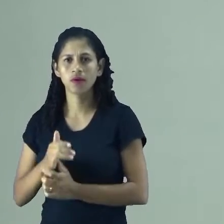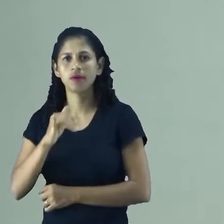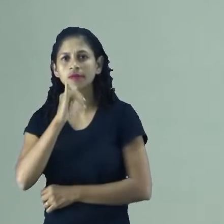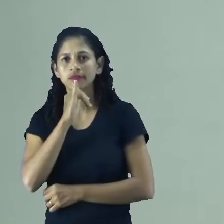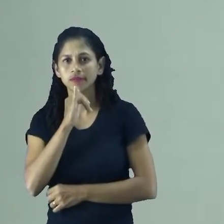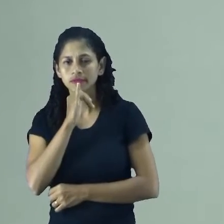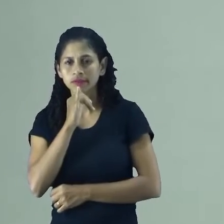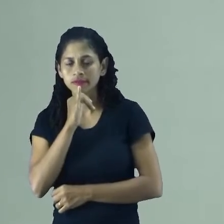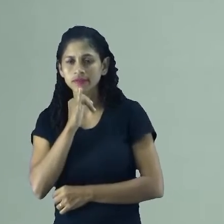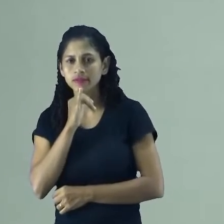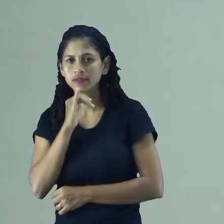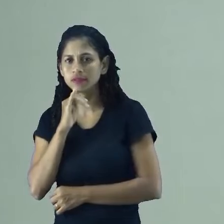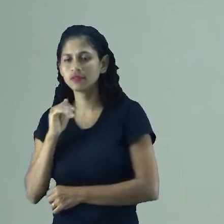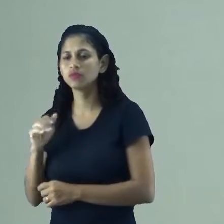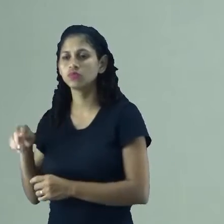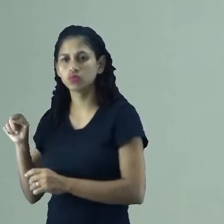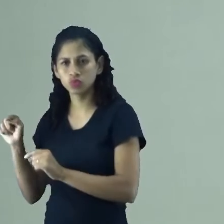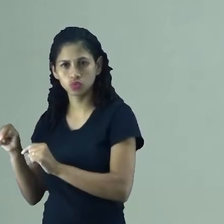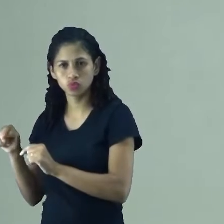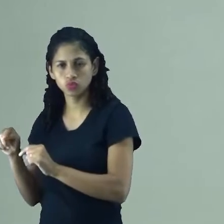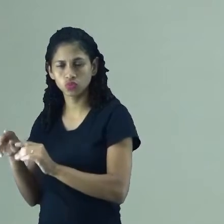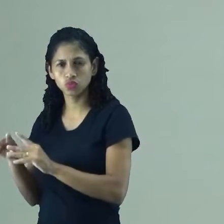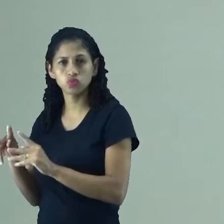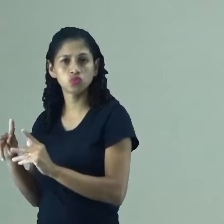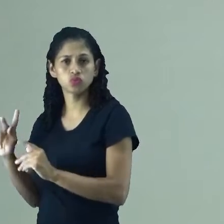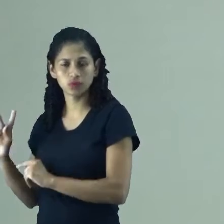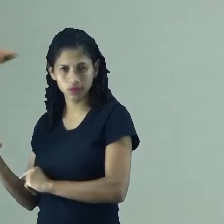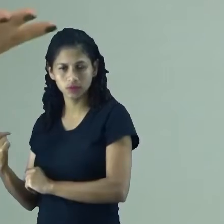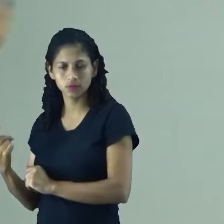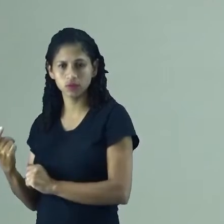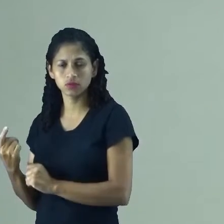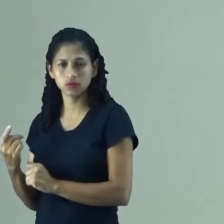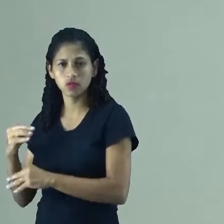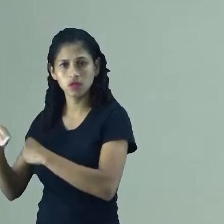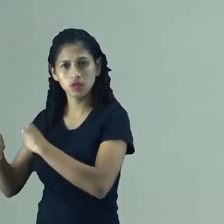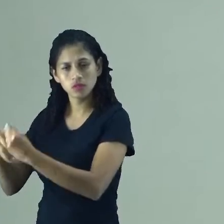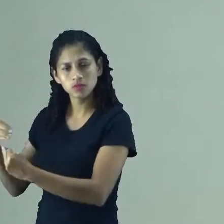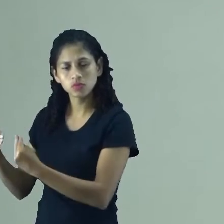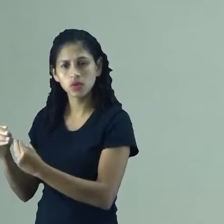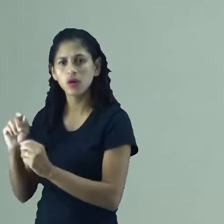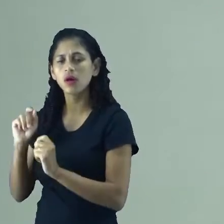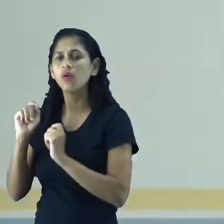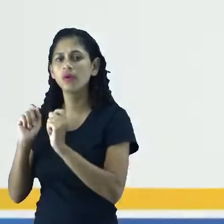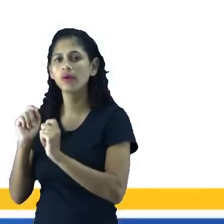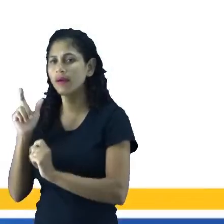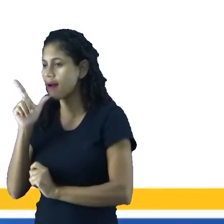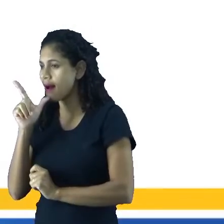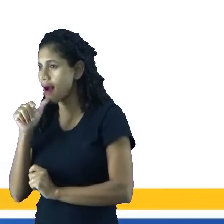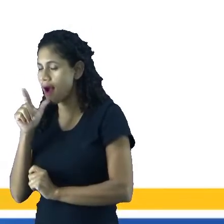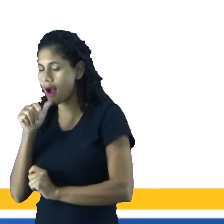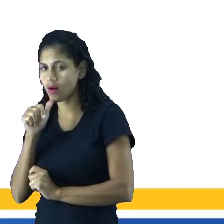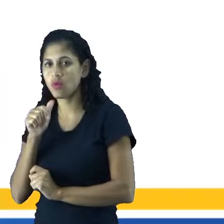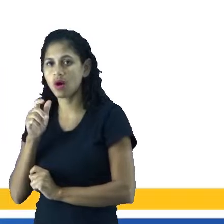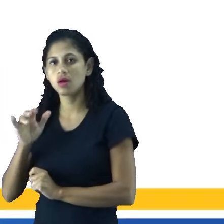mistura heterogênea que a gente vai ter e que pode ser visto com facilidade vai ser a água e o